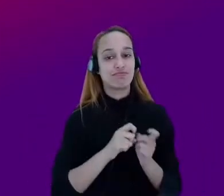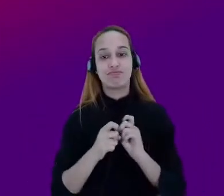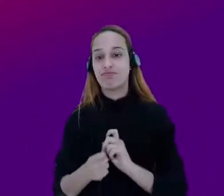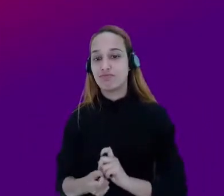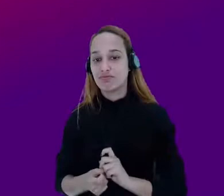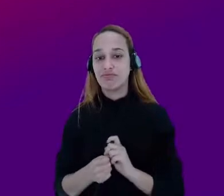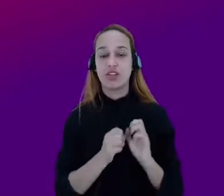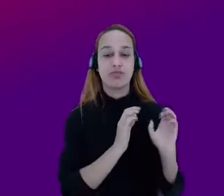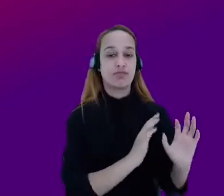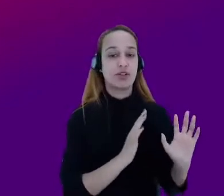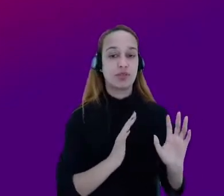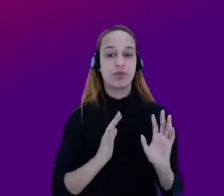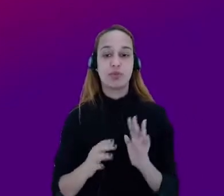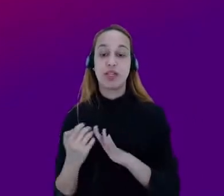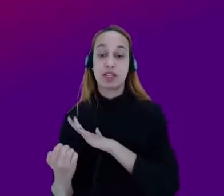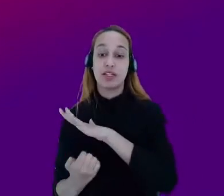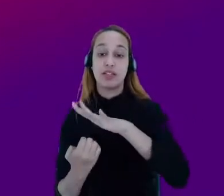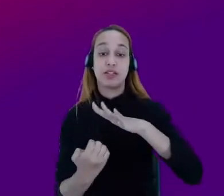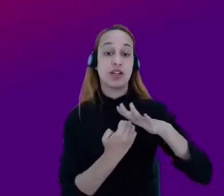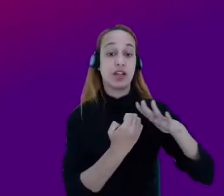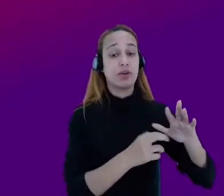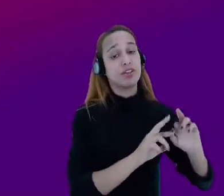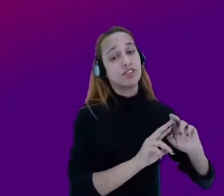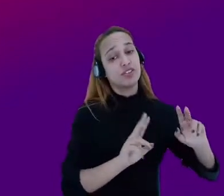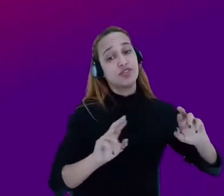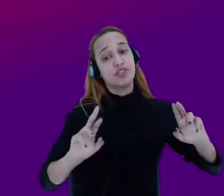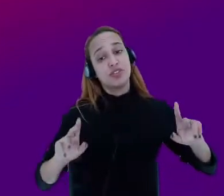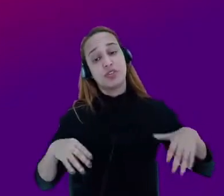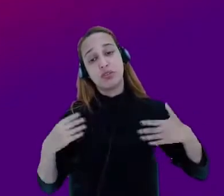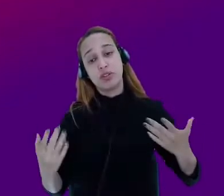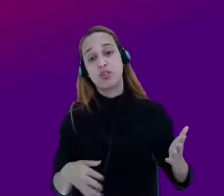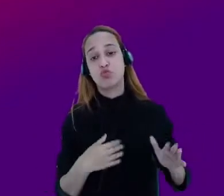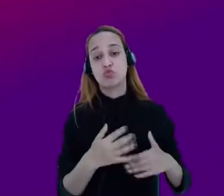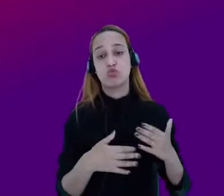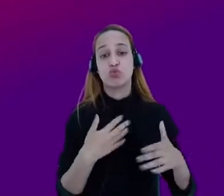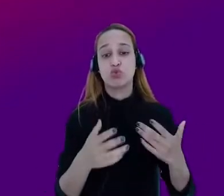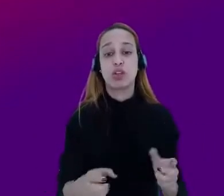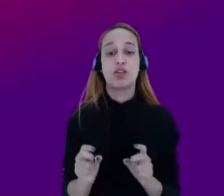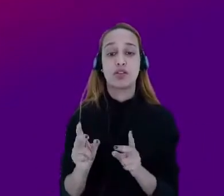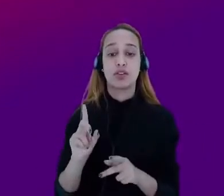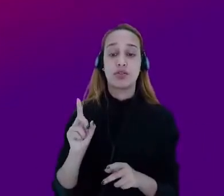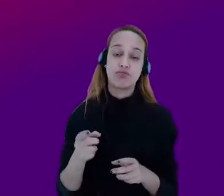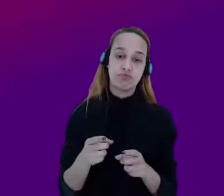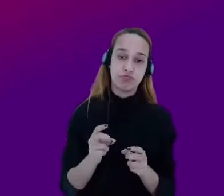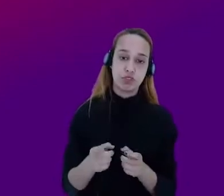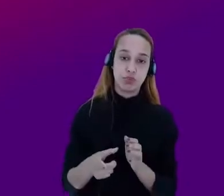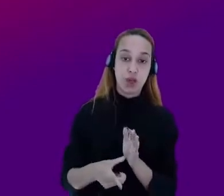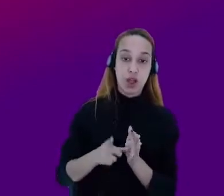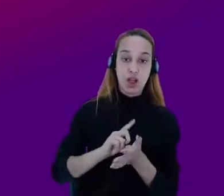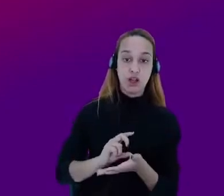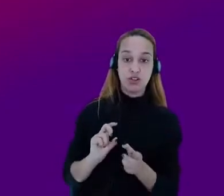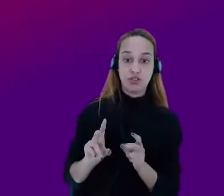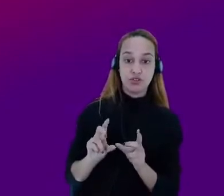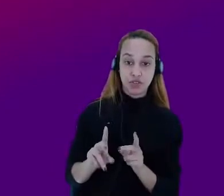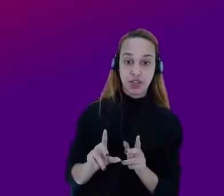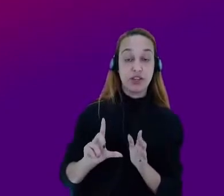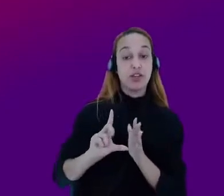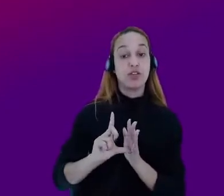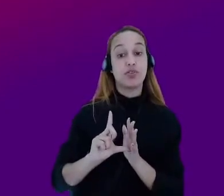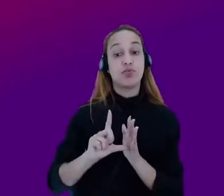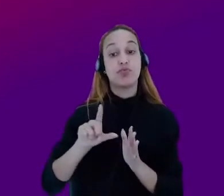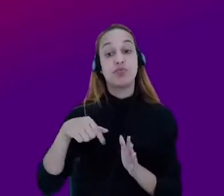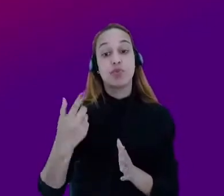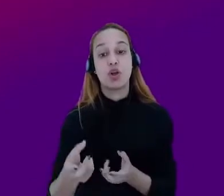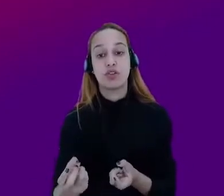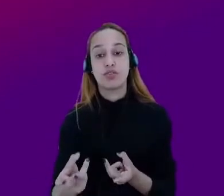cada seguradora de uma forma diferente. Por mais que o processo de pré-venda, venda e pós-venda seja muito similar,